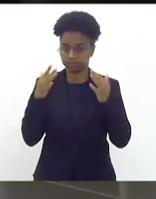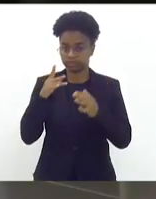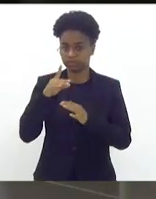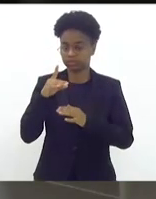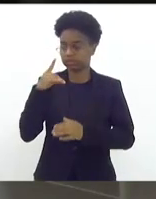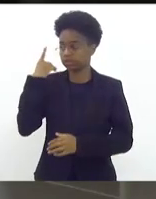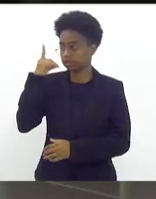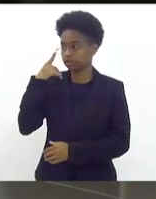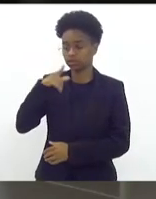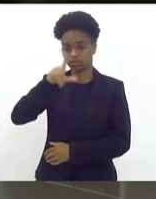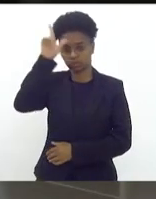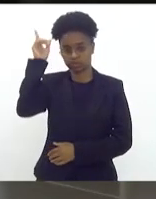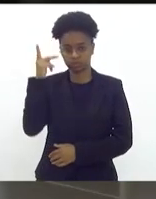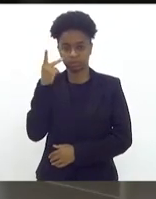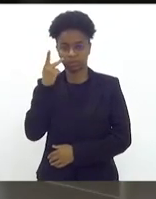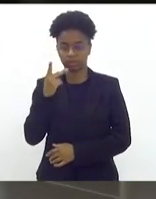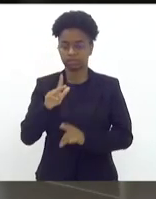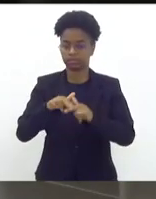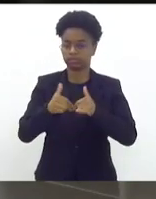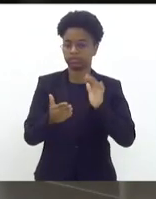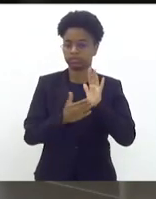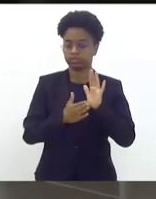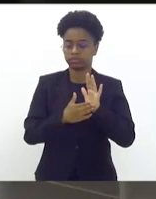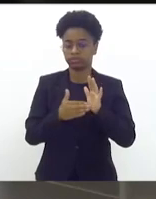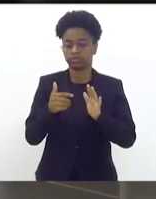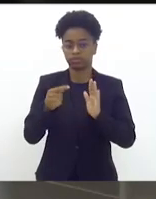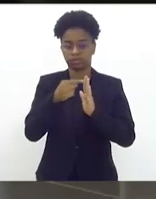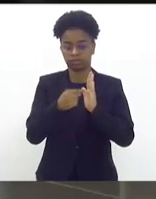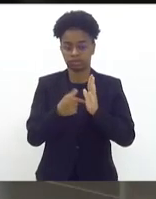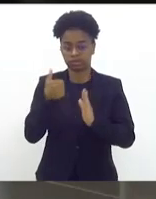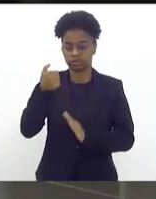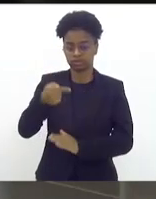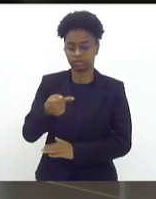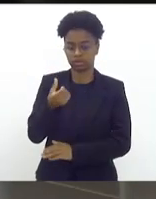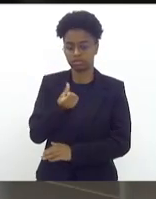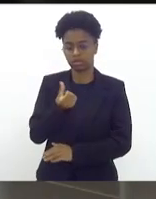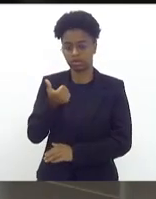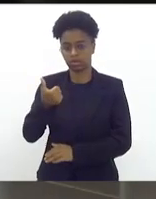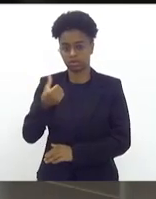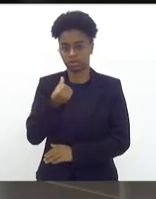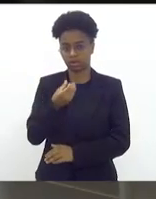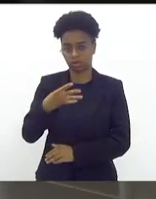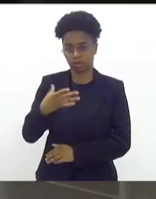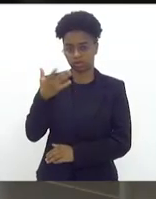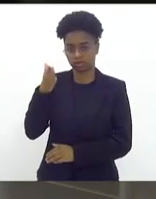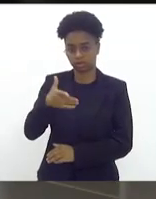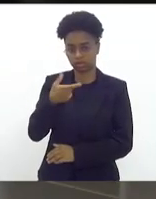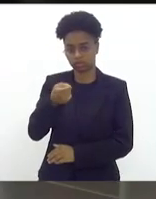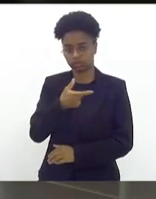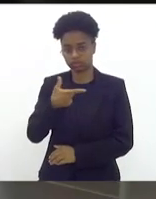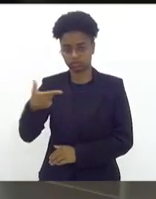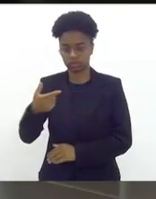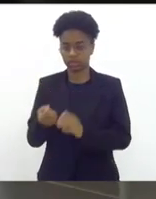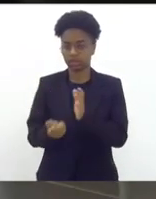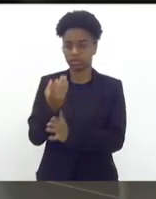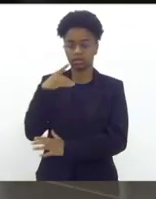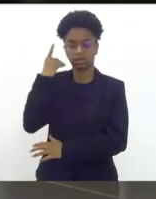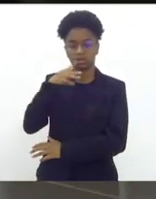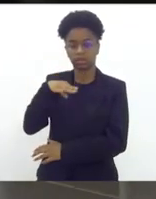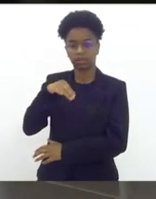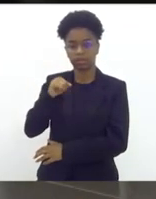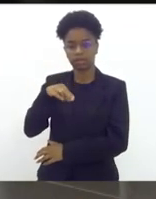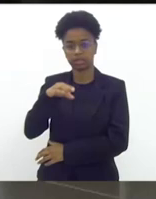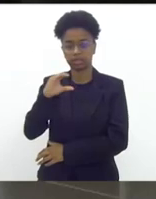Paulo pela proposição. 17 da pauta, o PL 6164 de 22, de autoria do deputado Carlos Mink, que altera a